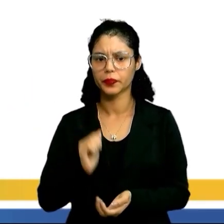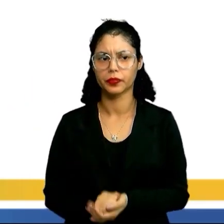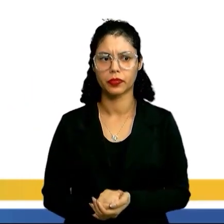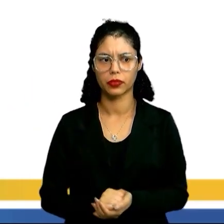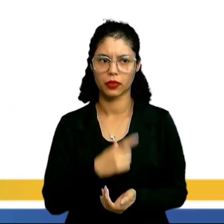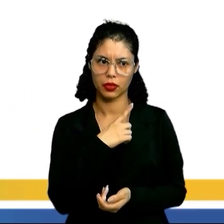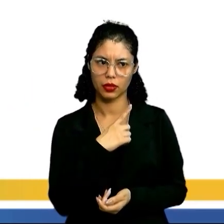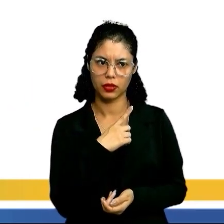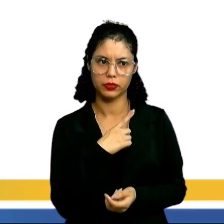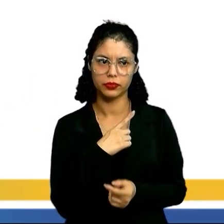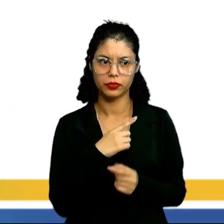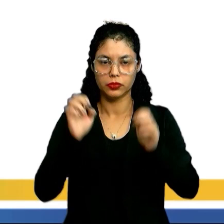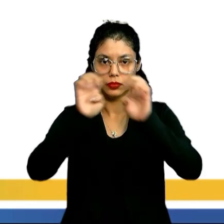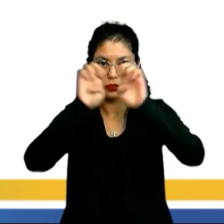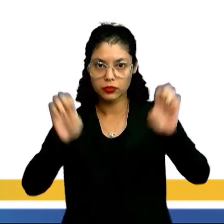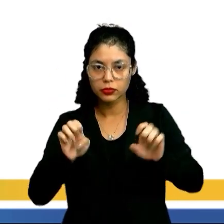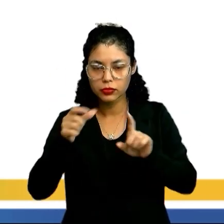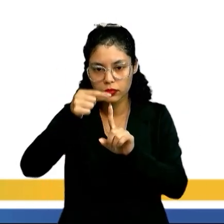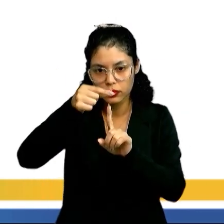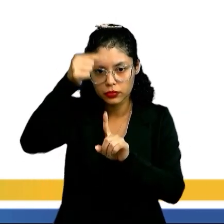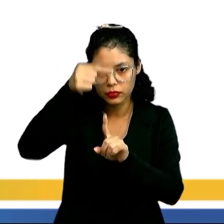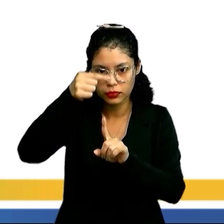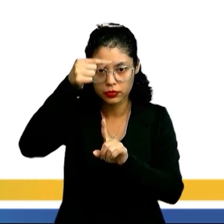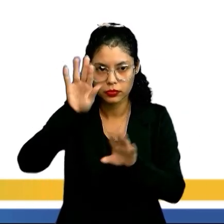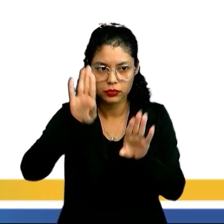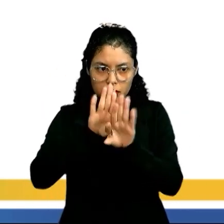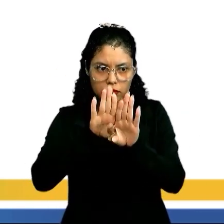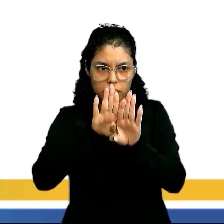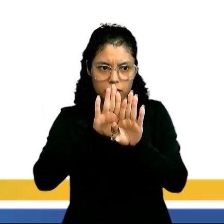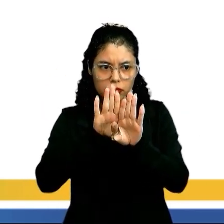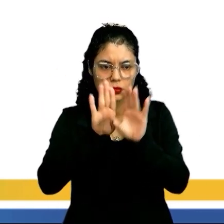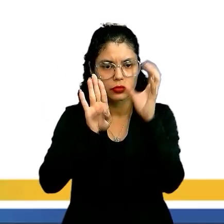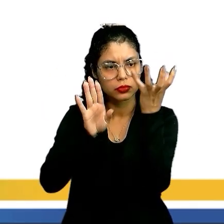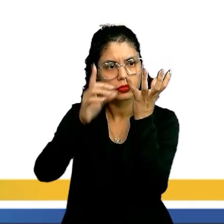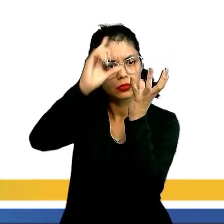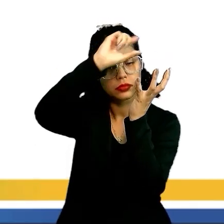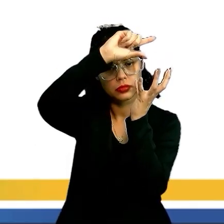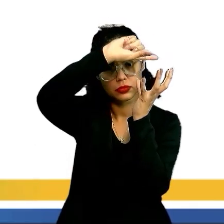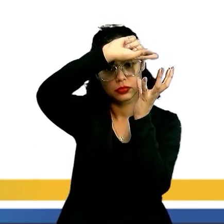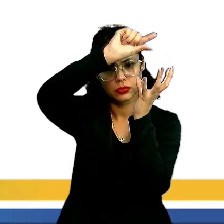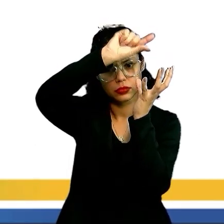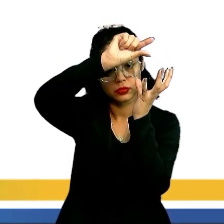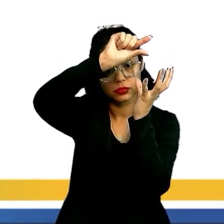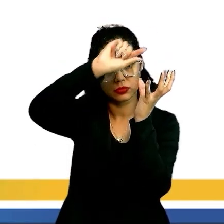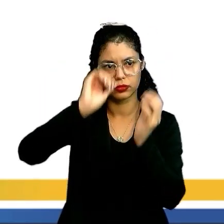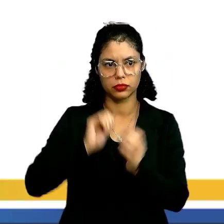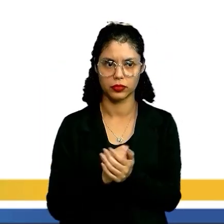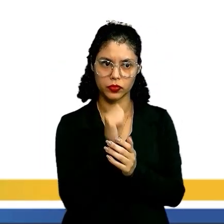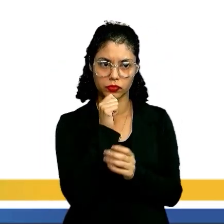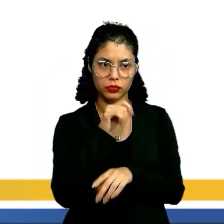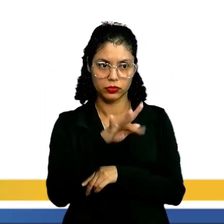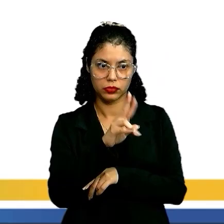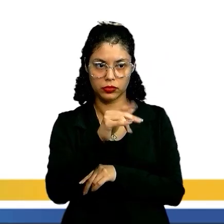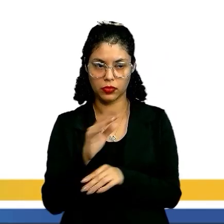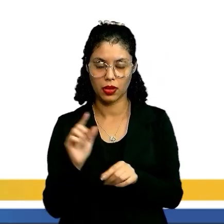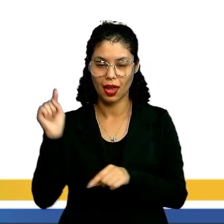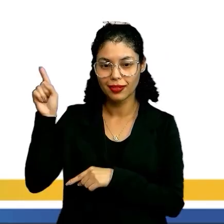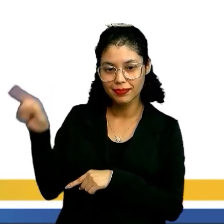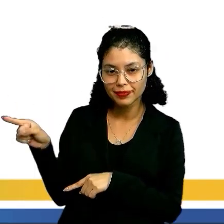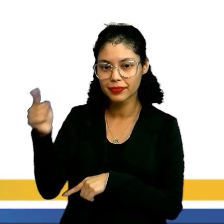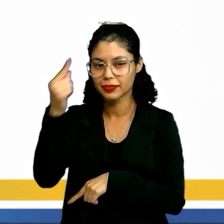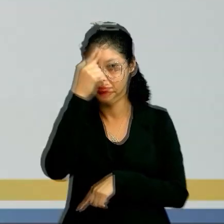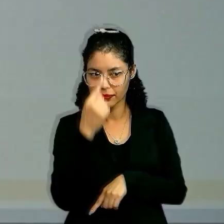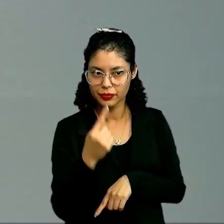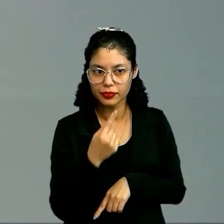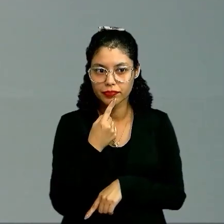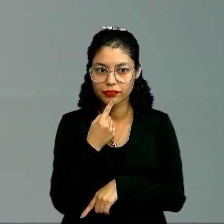vai agir nessa estruturazinha, chamada de gema apical ou meristema apical, tá? É aqui que a